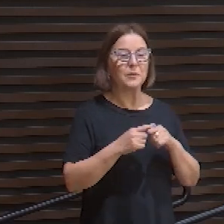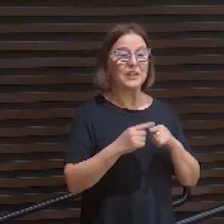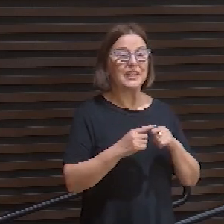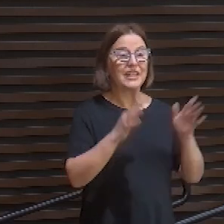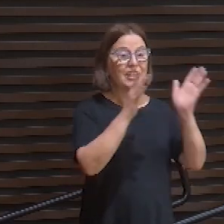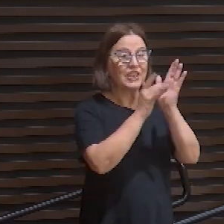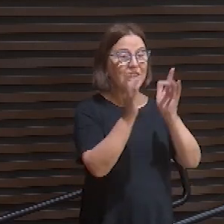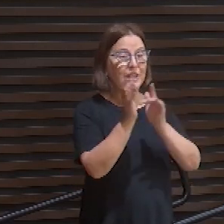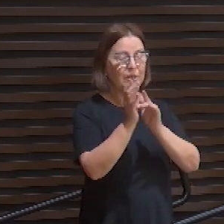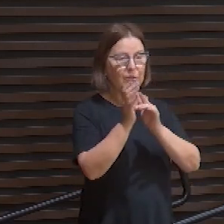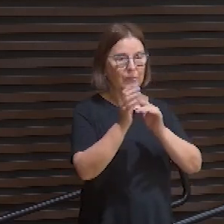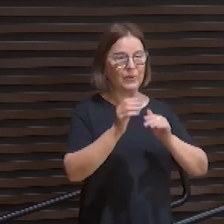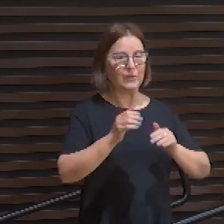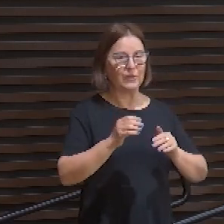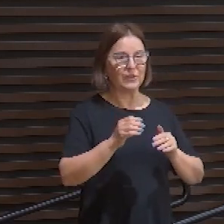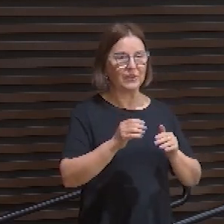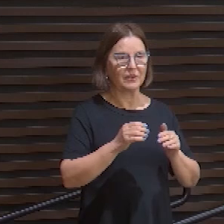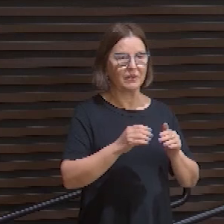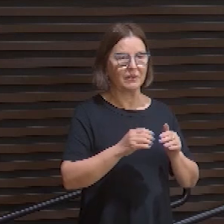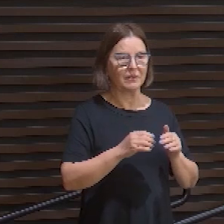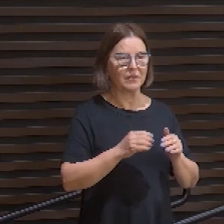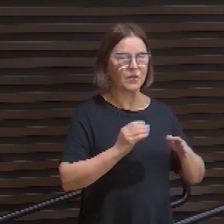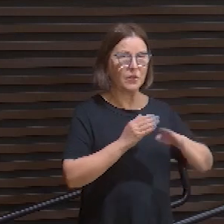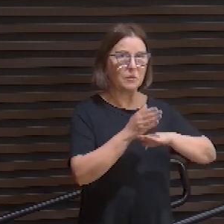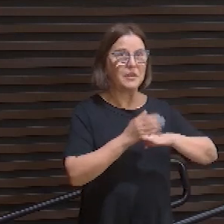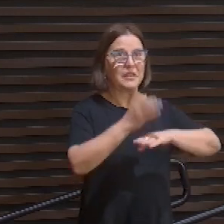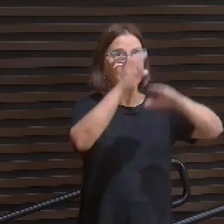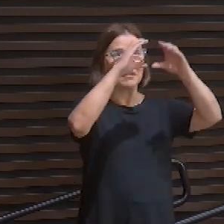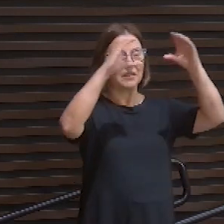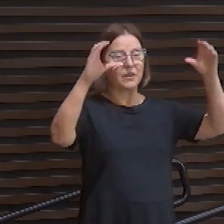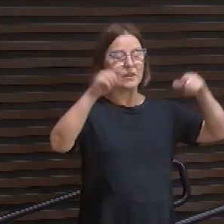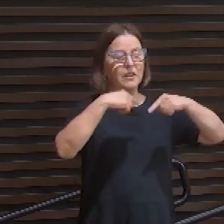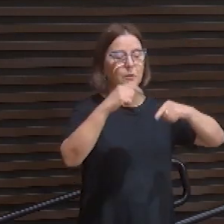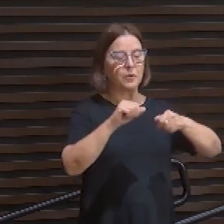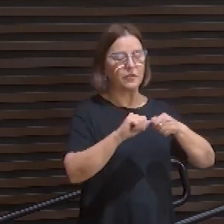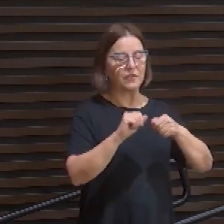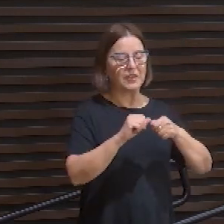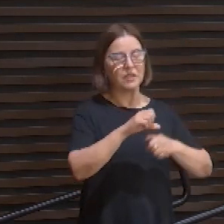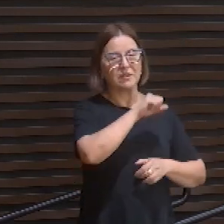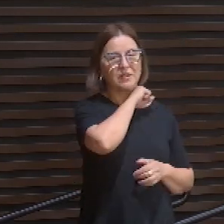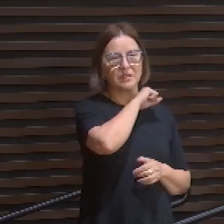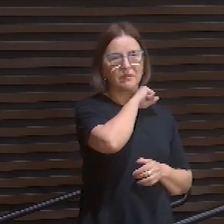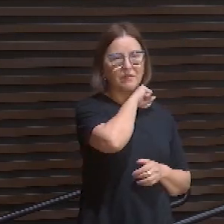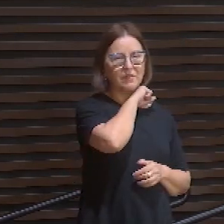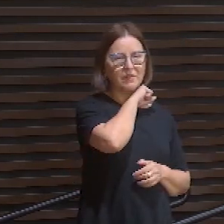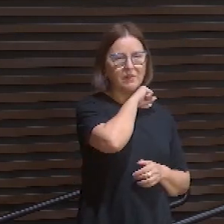Ele compareceu no céu depois de realizar um sacrifício